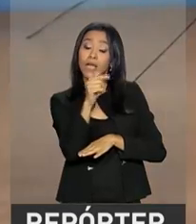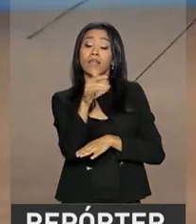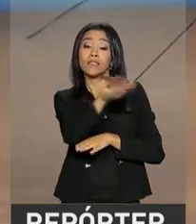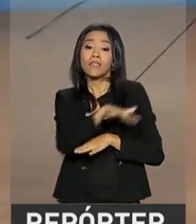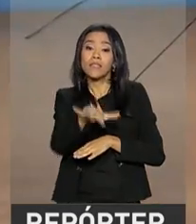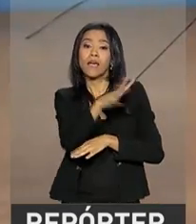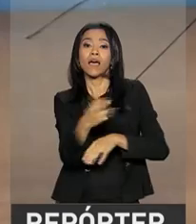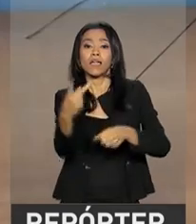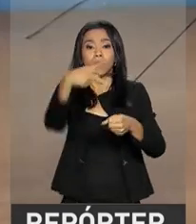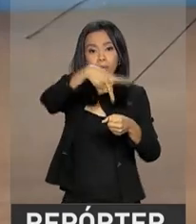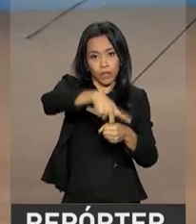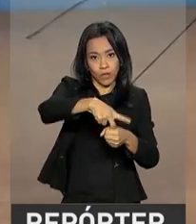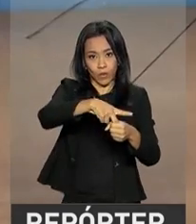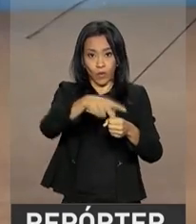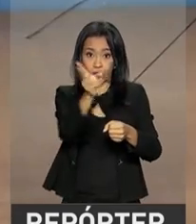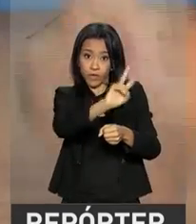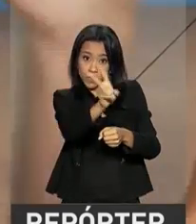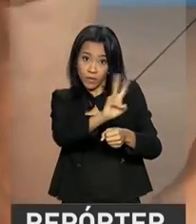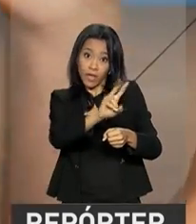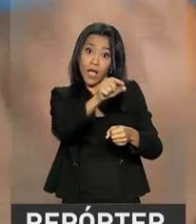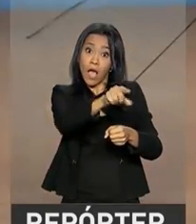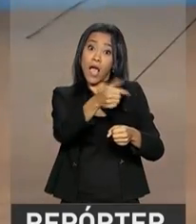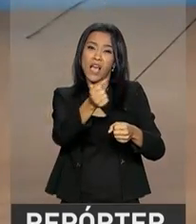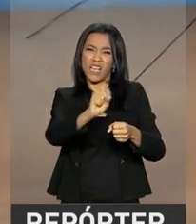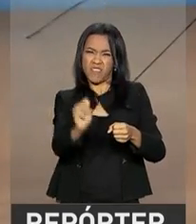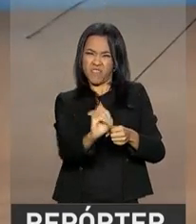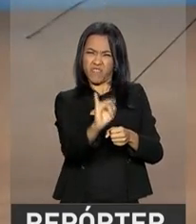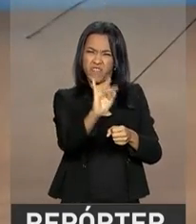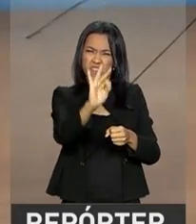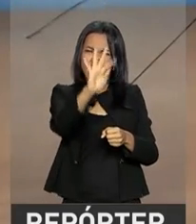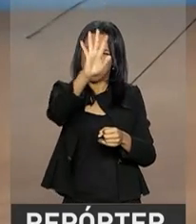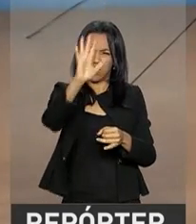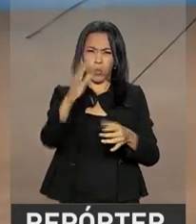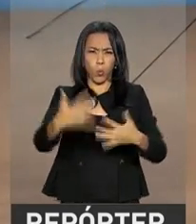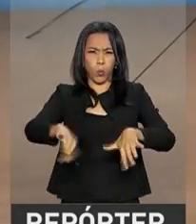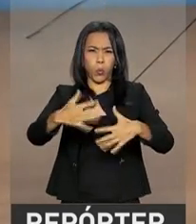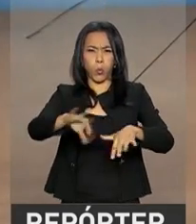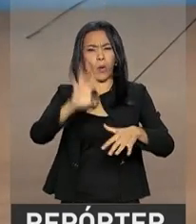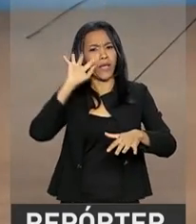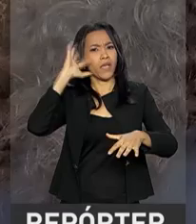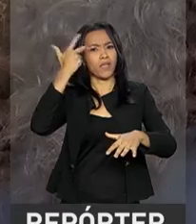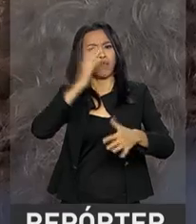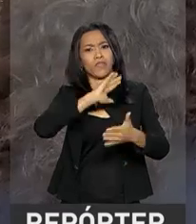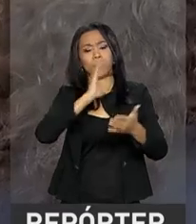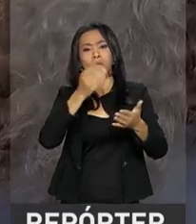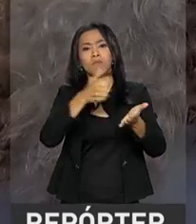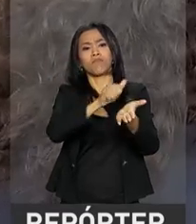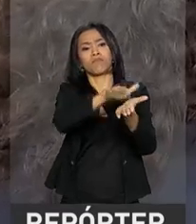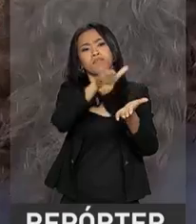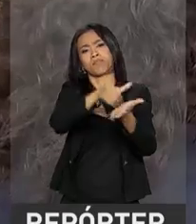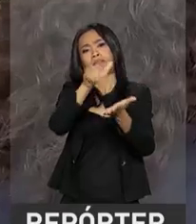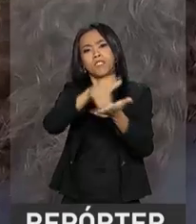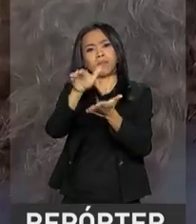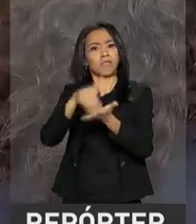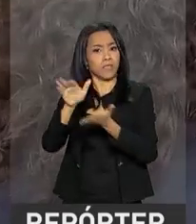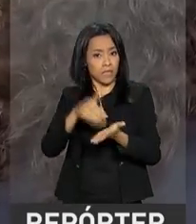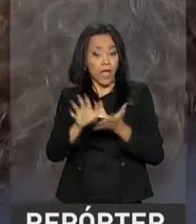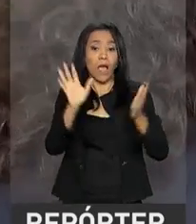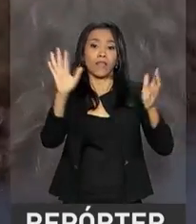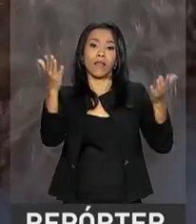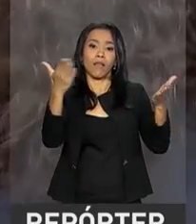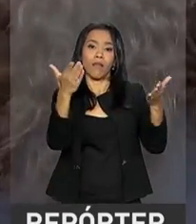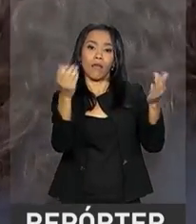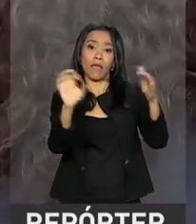petróleo. Com a inflação crescente, a empresa começou a dispensar funcionários até fechar as portas. No Brasil, viu uma chance